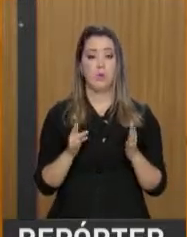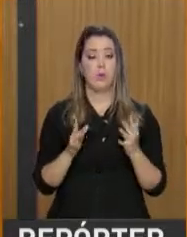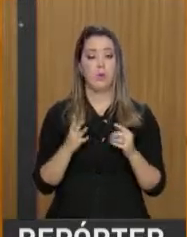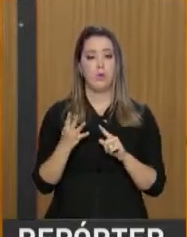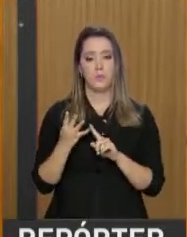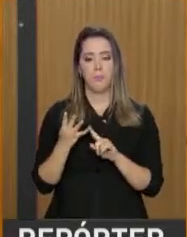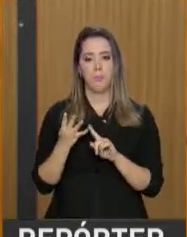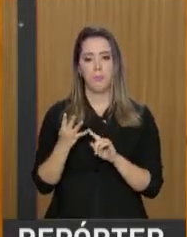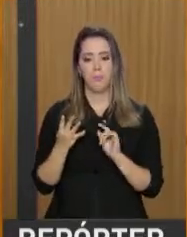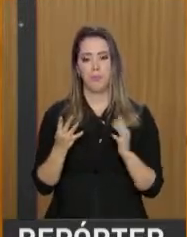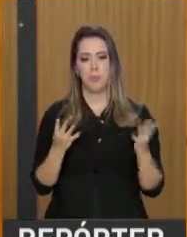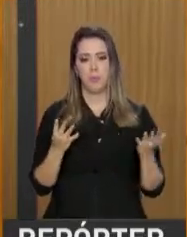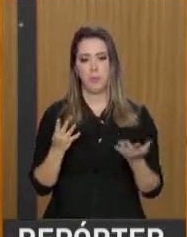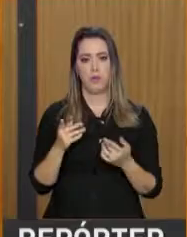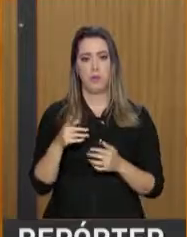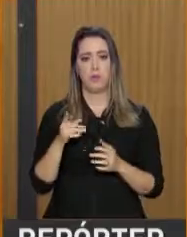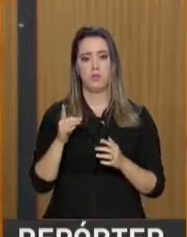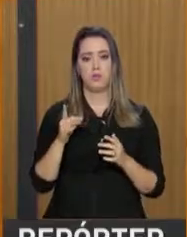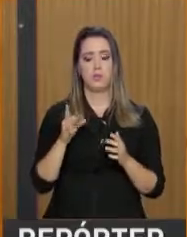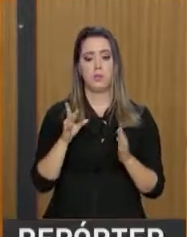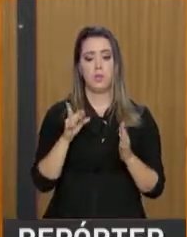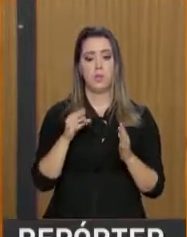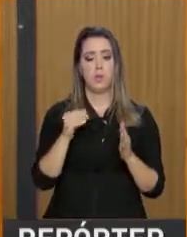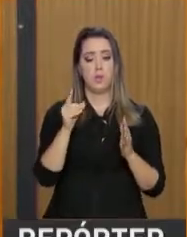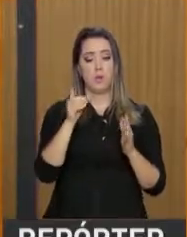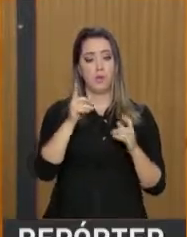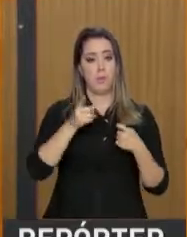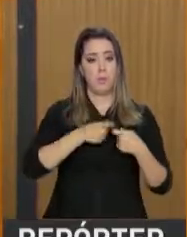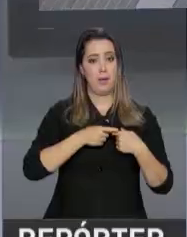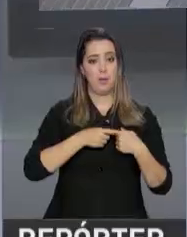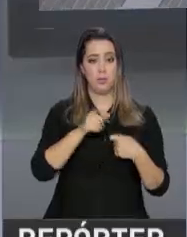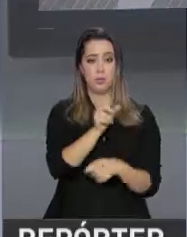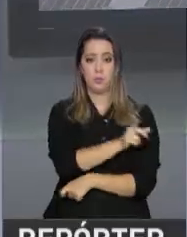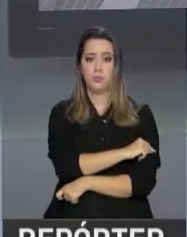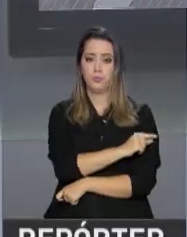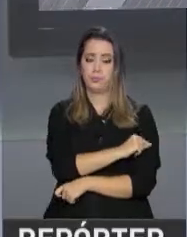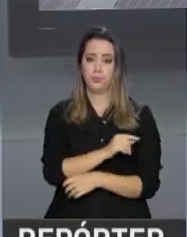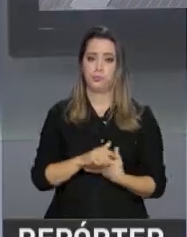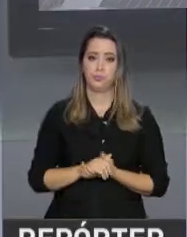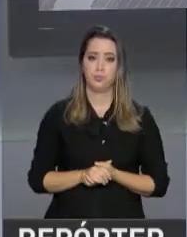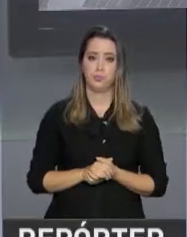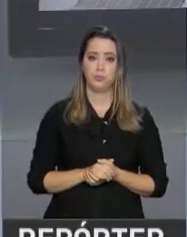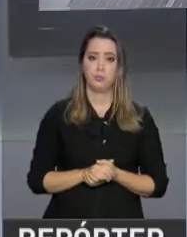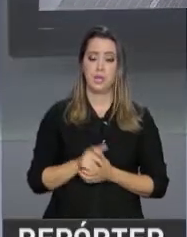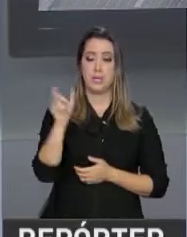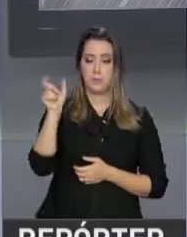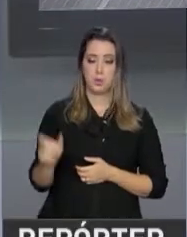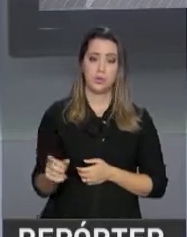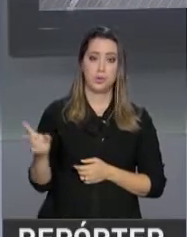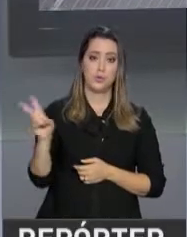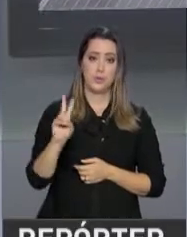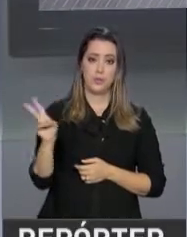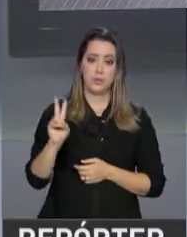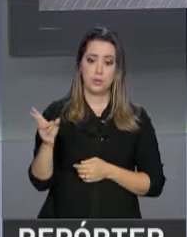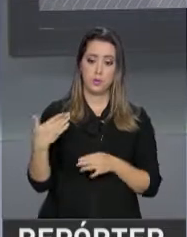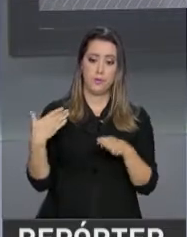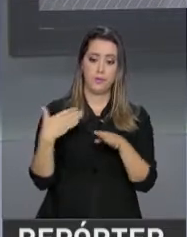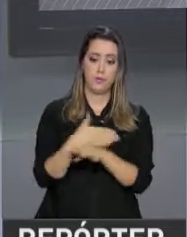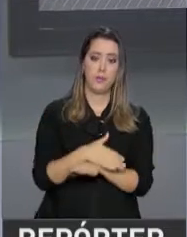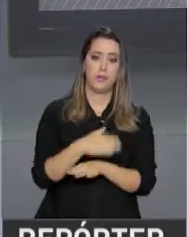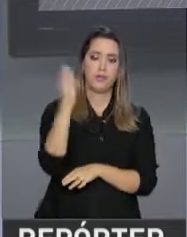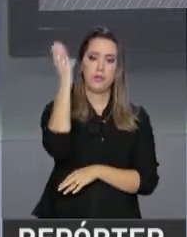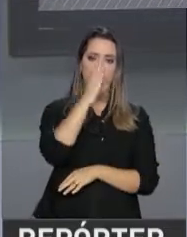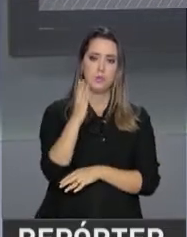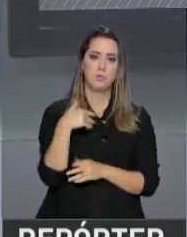passo são os exames médicos ea vacinação a transferência dos imigrantes para outras cidades do brasil